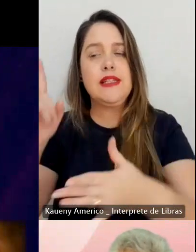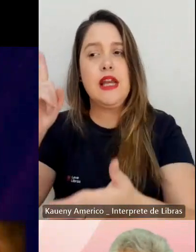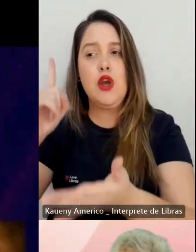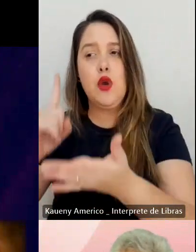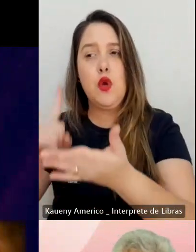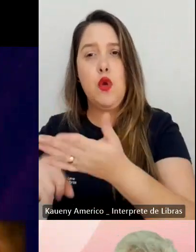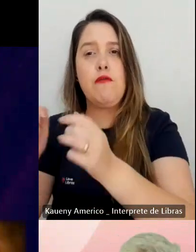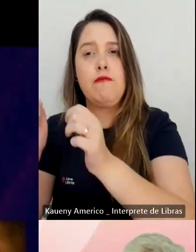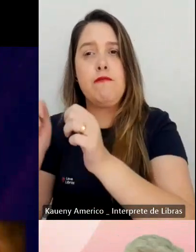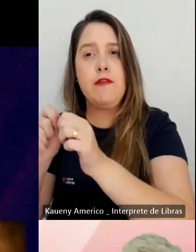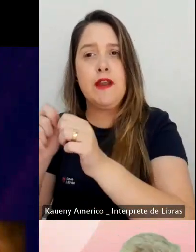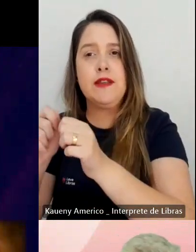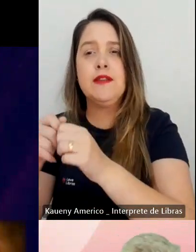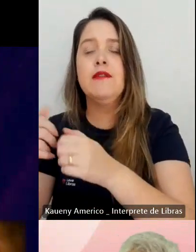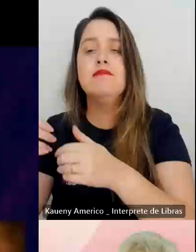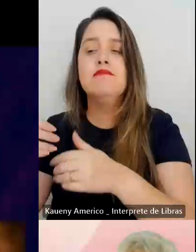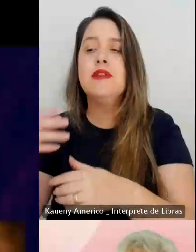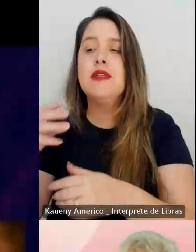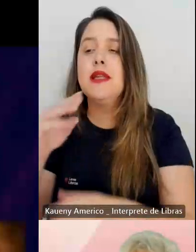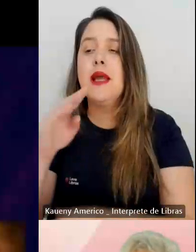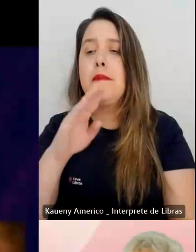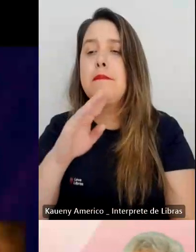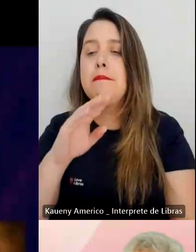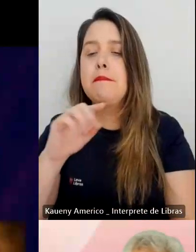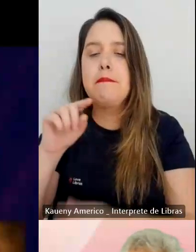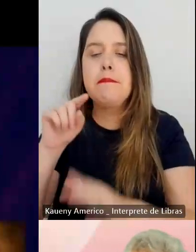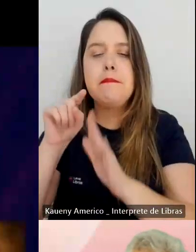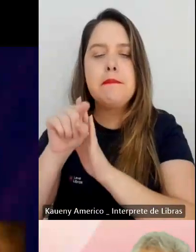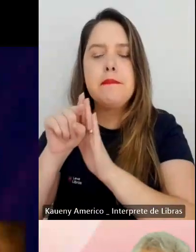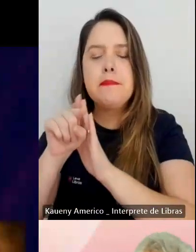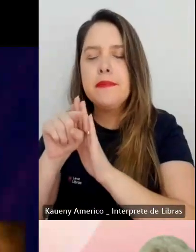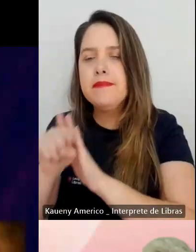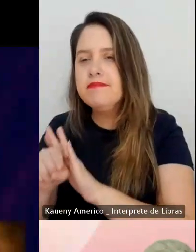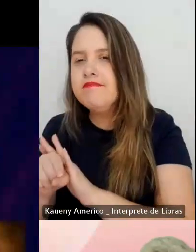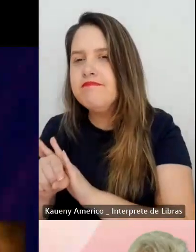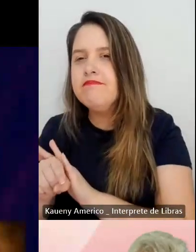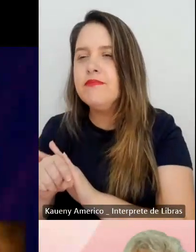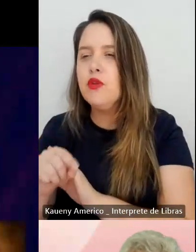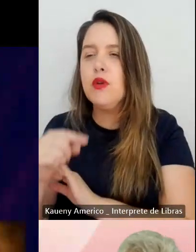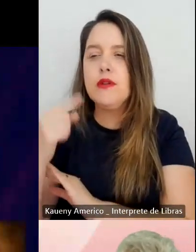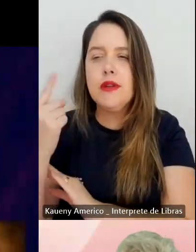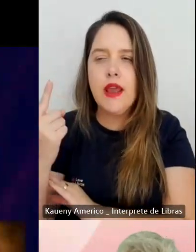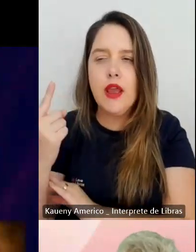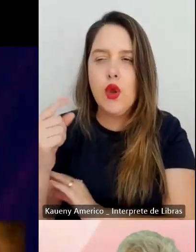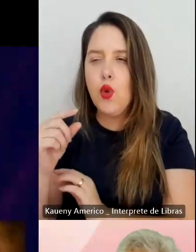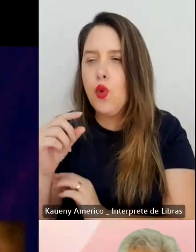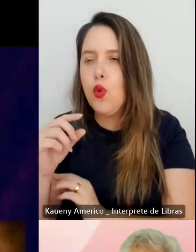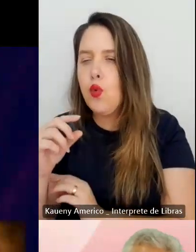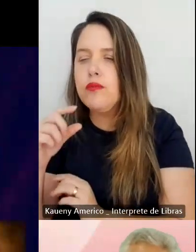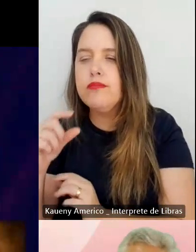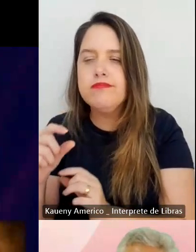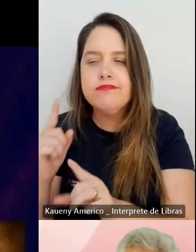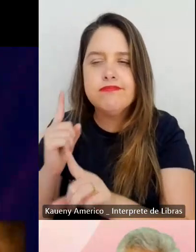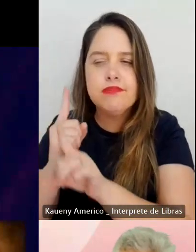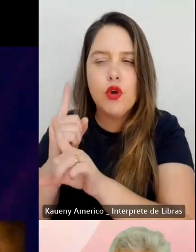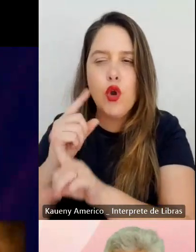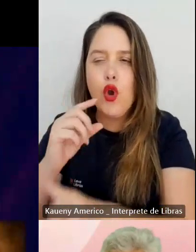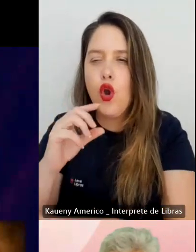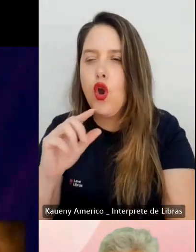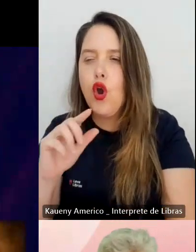através da biópsia, é o termo. Então, temos um nódulo, vai uma agulha, tira um pouco do nódulo. Temos uma